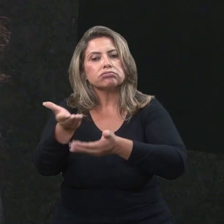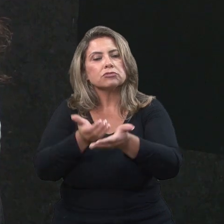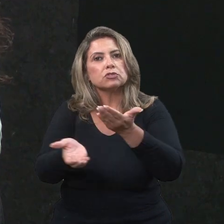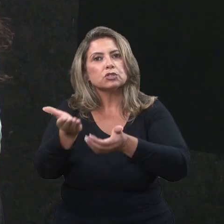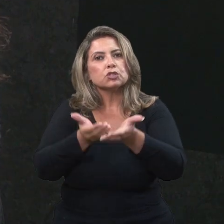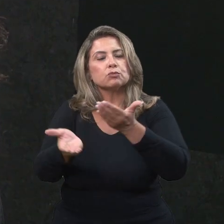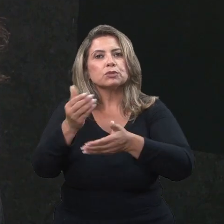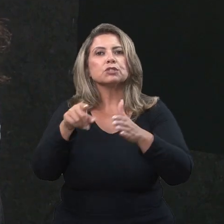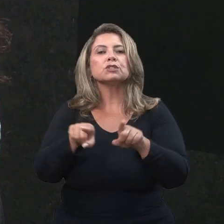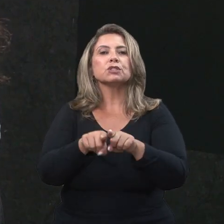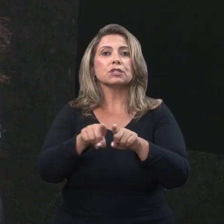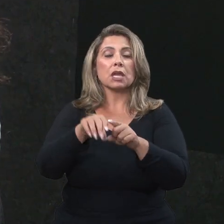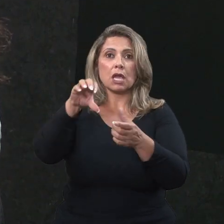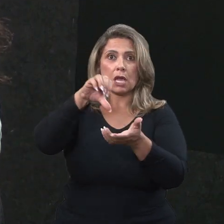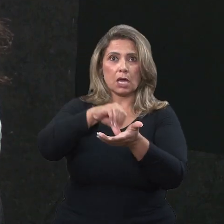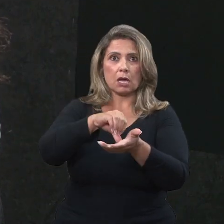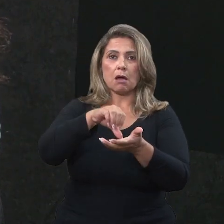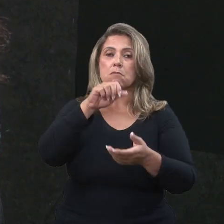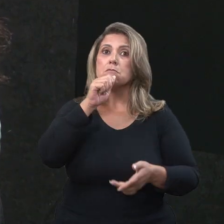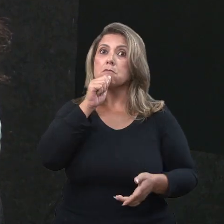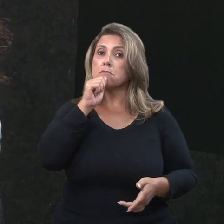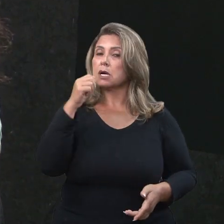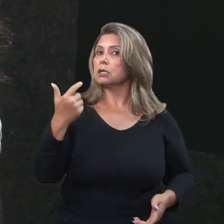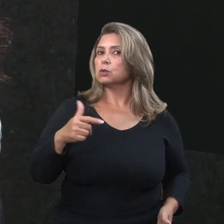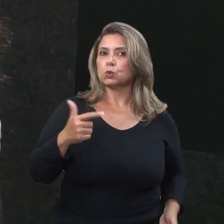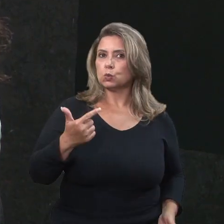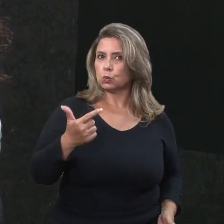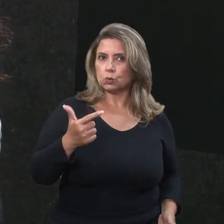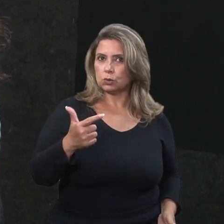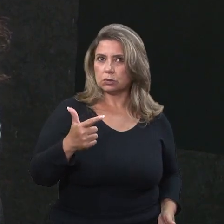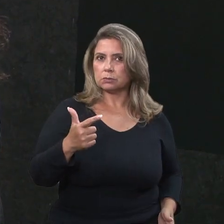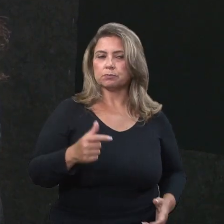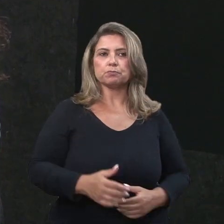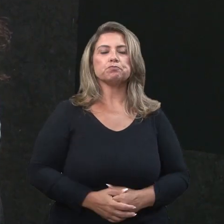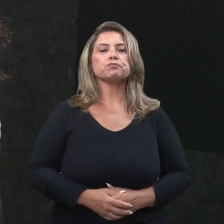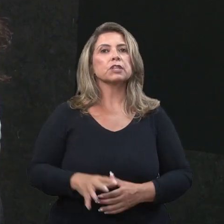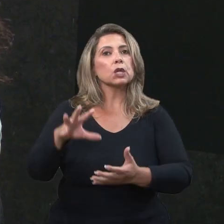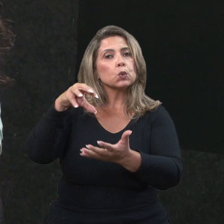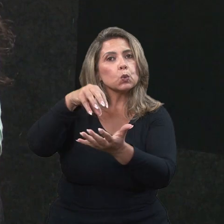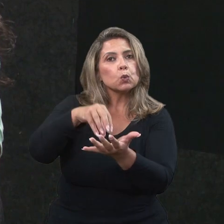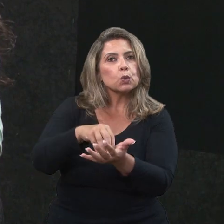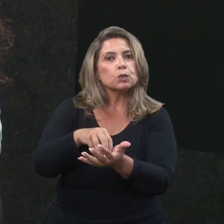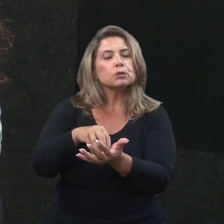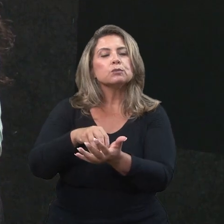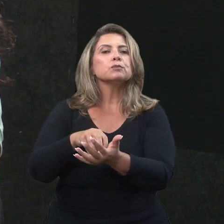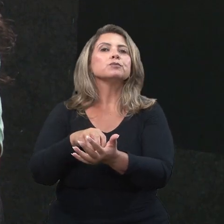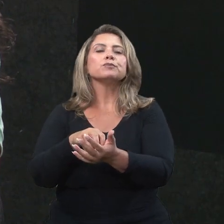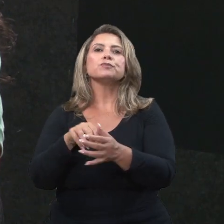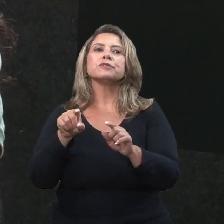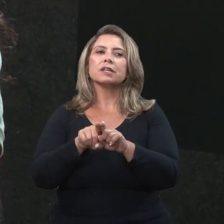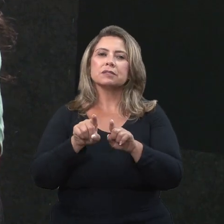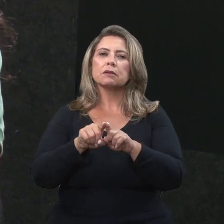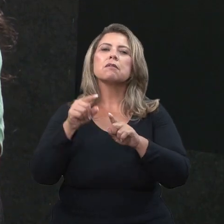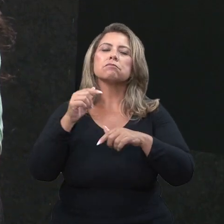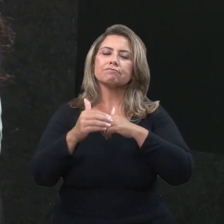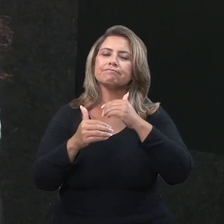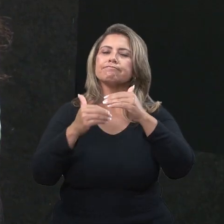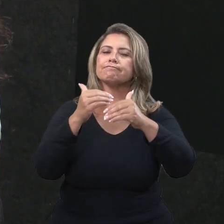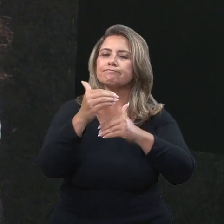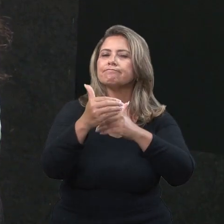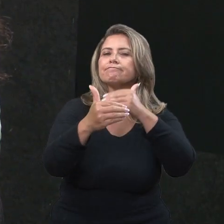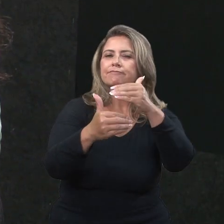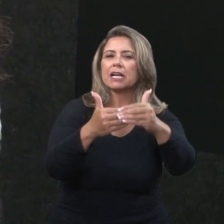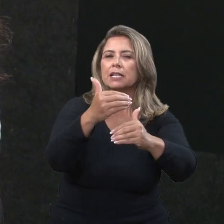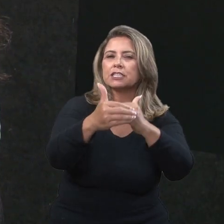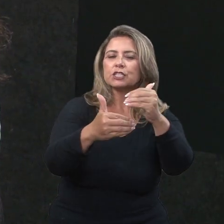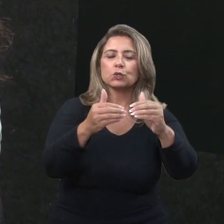os campos que ainda não temos, onde não tem ainda o núcleo instituído, né? Como eu falei, a gente está nesse processo de ter em